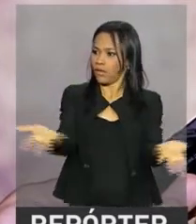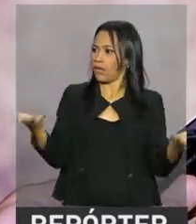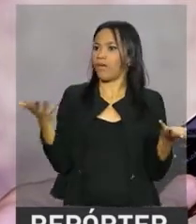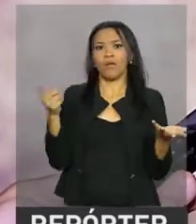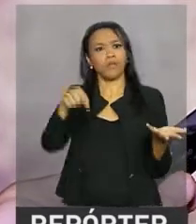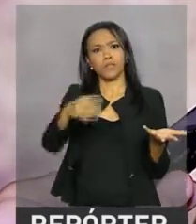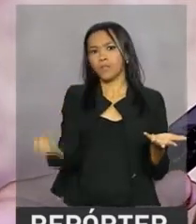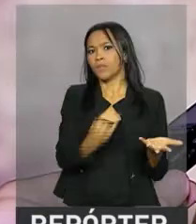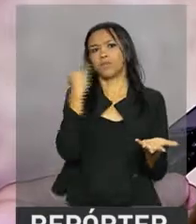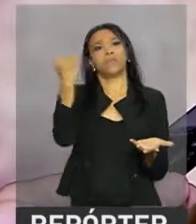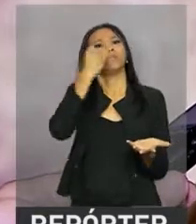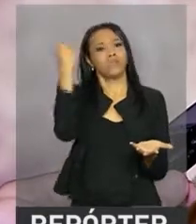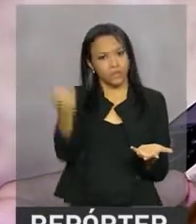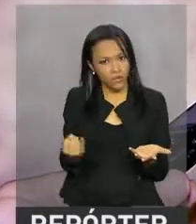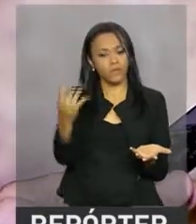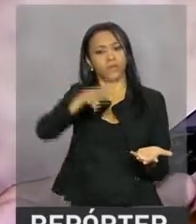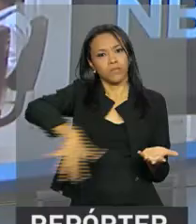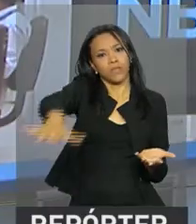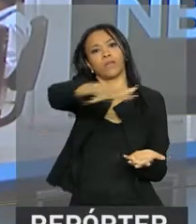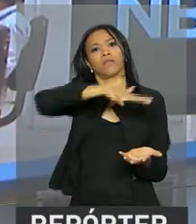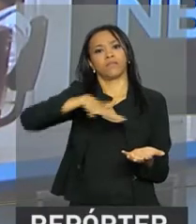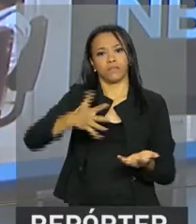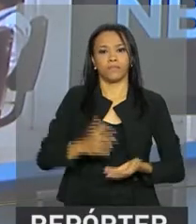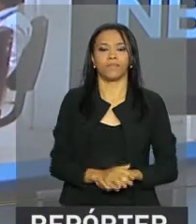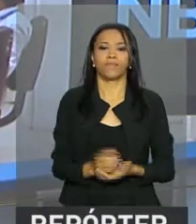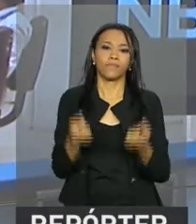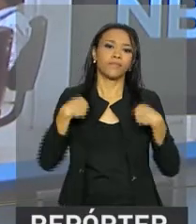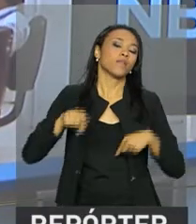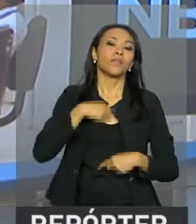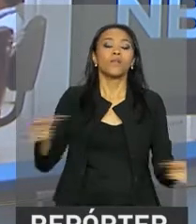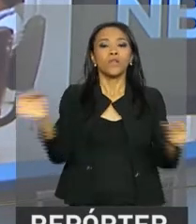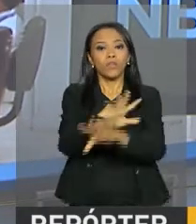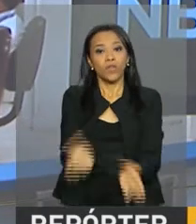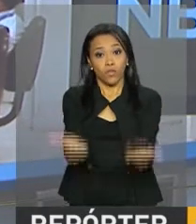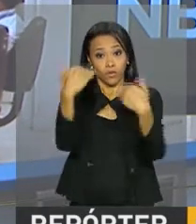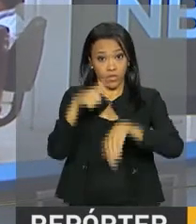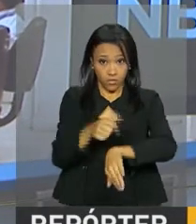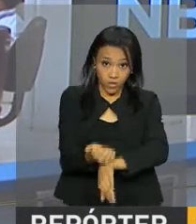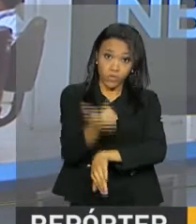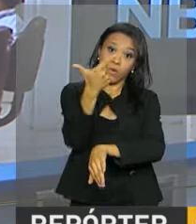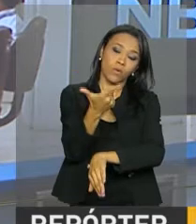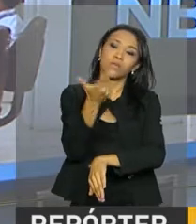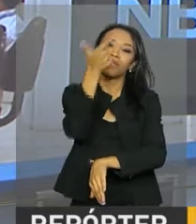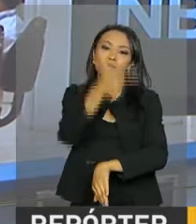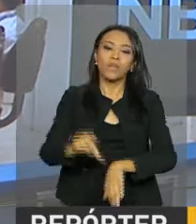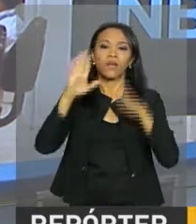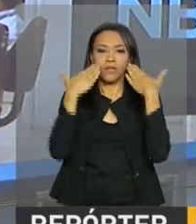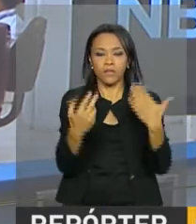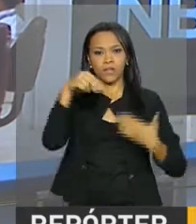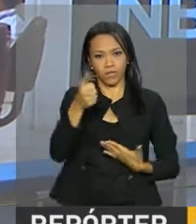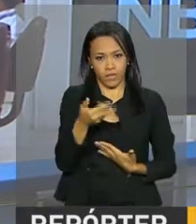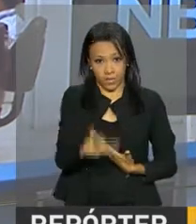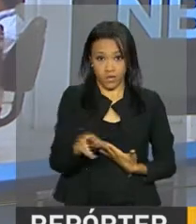destino importante para essa economia mas ficamos por aqui voltamos ao meio-dia na próxima edição do repórter